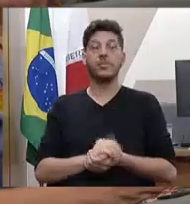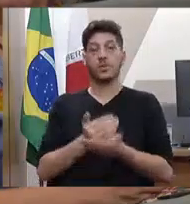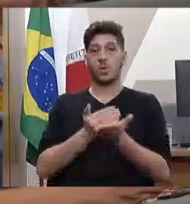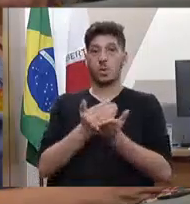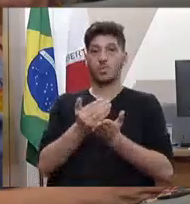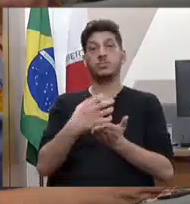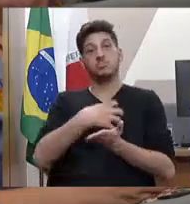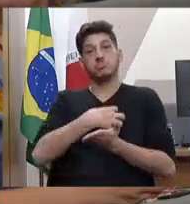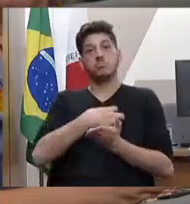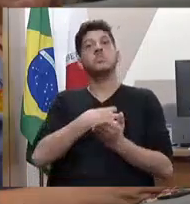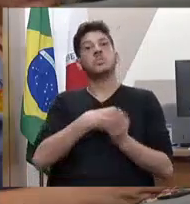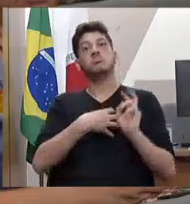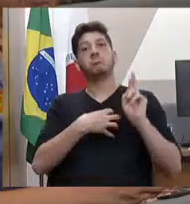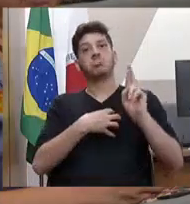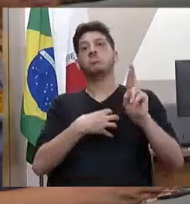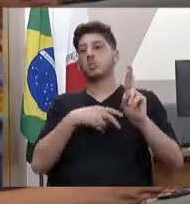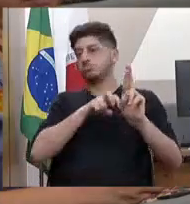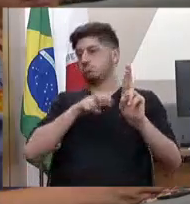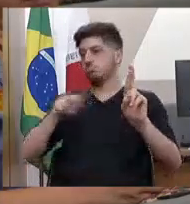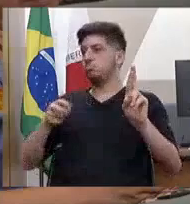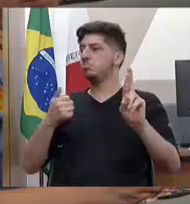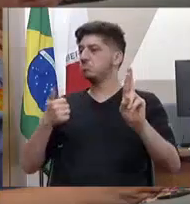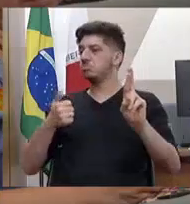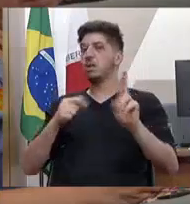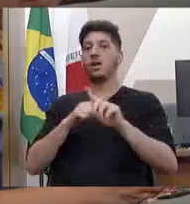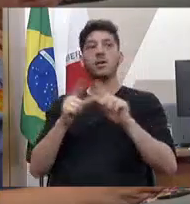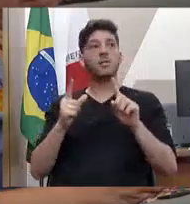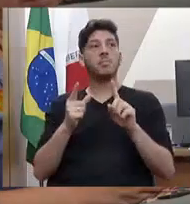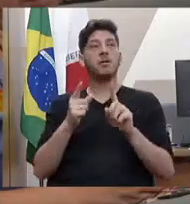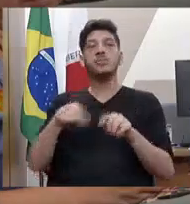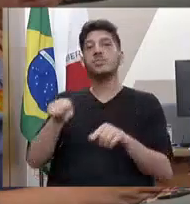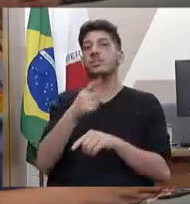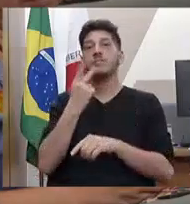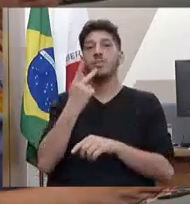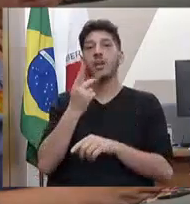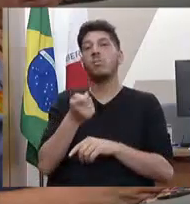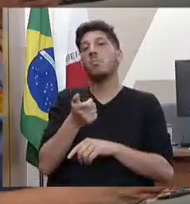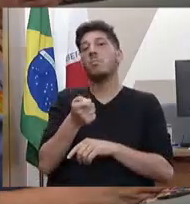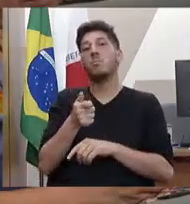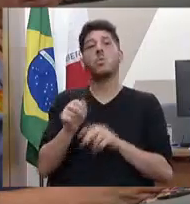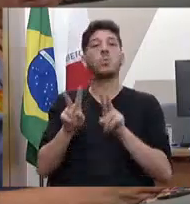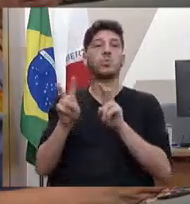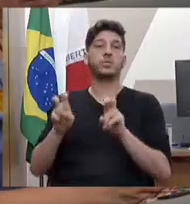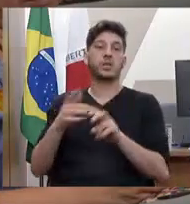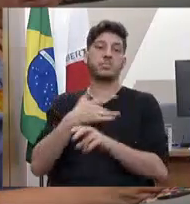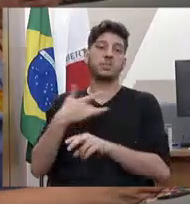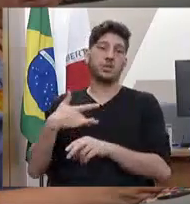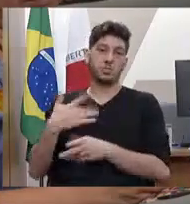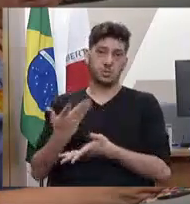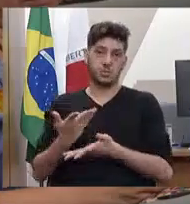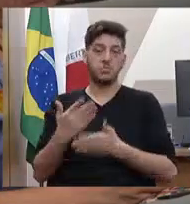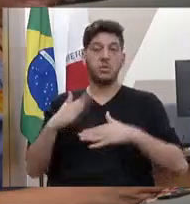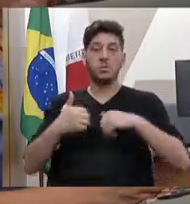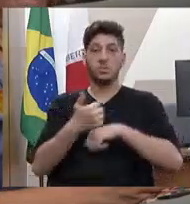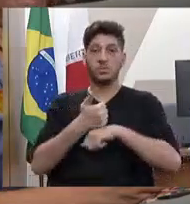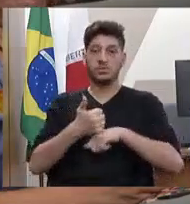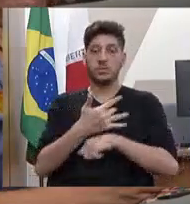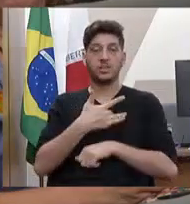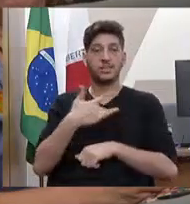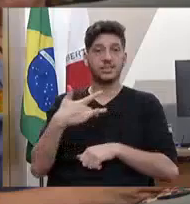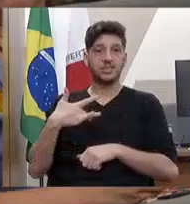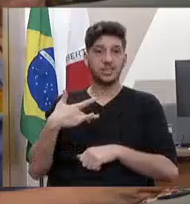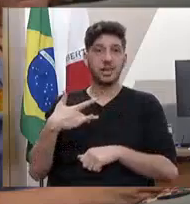pela fala de todos porém eu muito pouco ouvi falar sobre a saúde os canais da Saúde eles estão